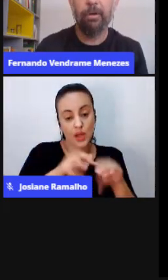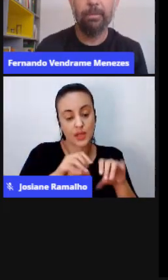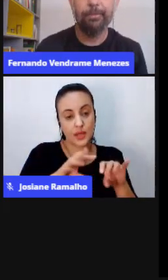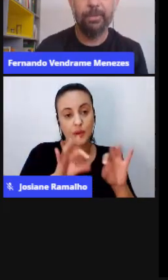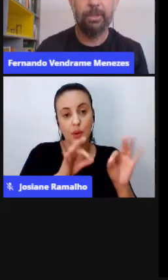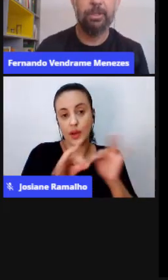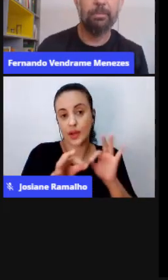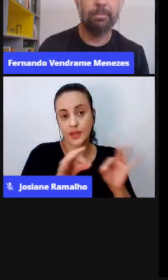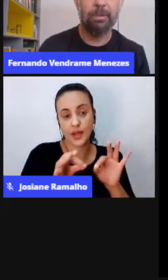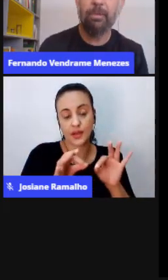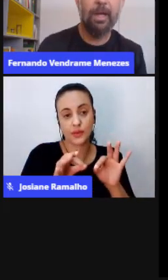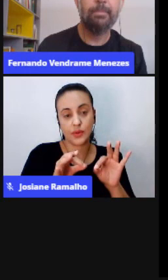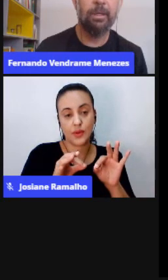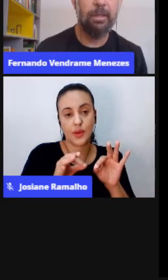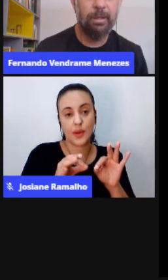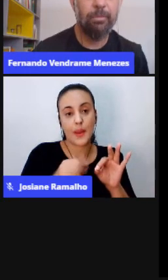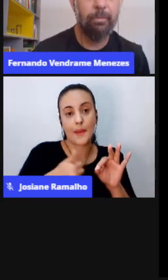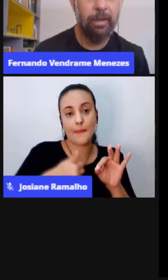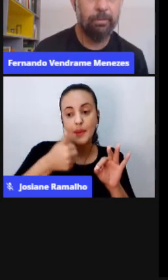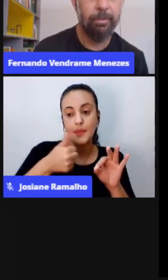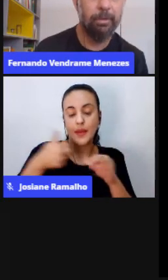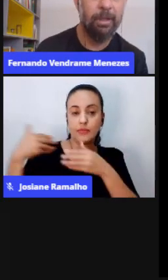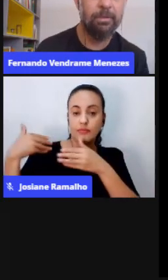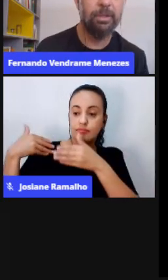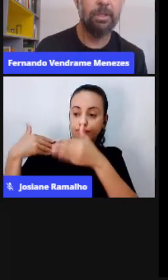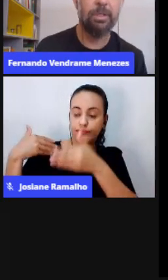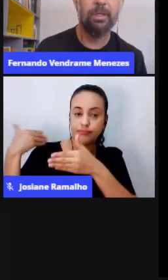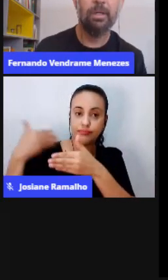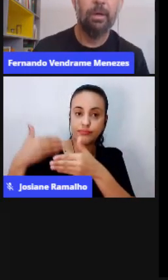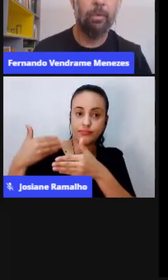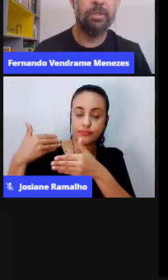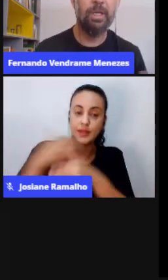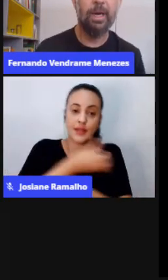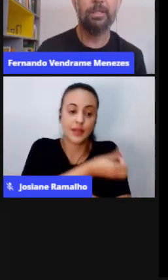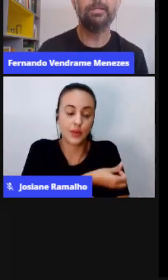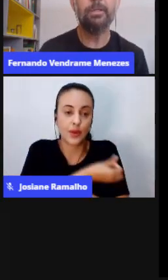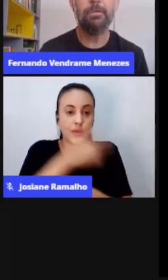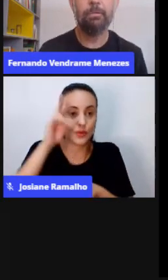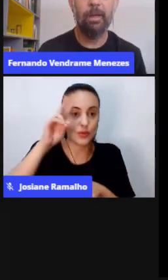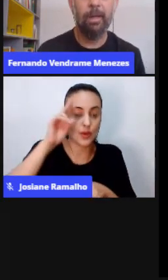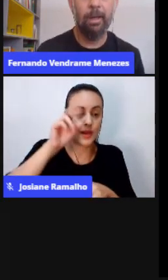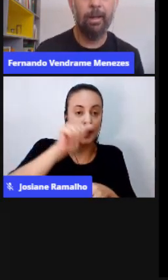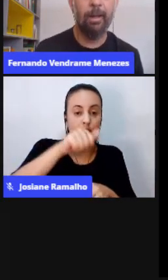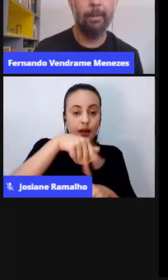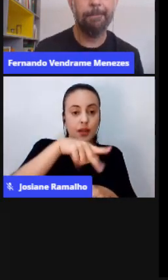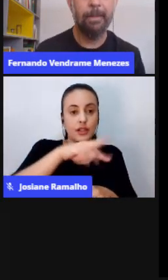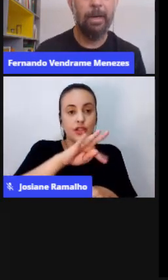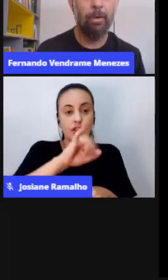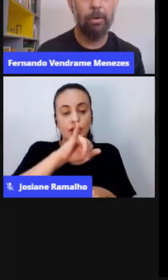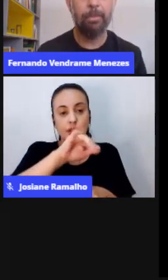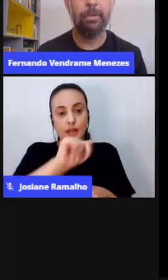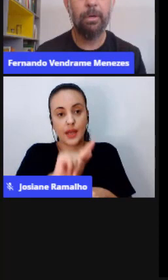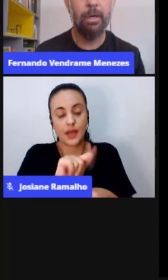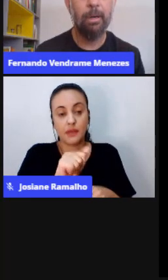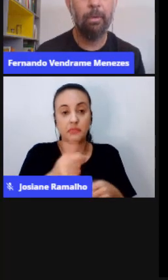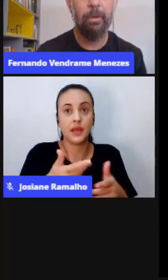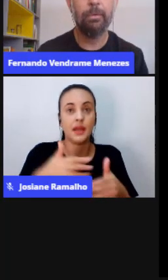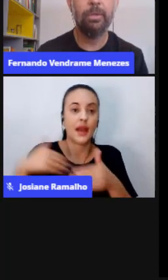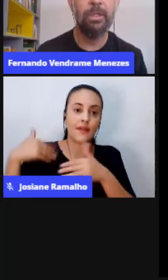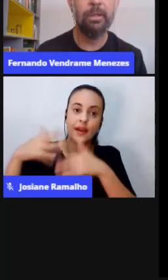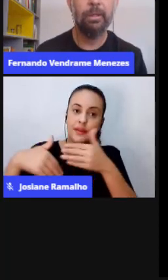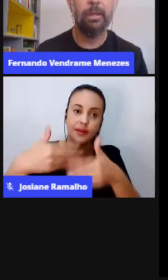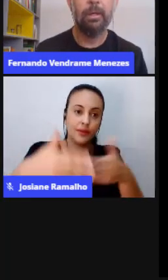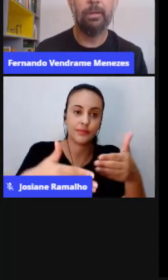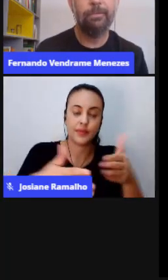dessa forma. A gente não cabe aqui, nesse momento, pelo menos, a gente considerar se isso é melhor ou é pior, é